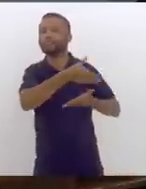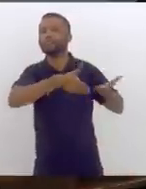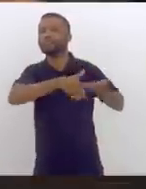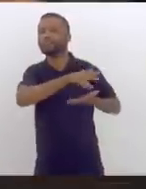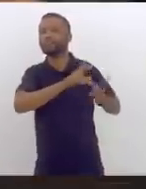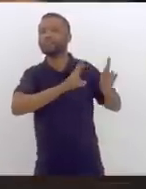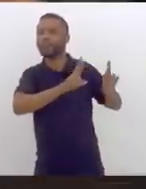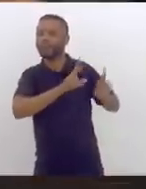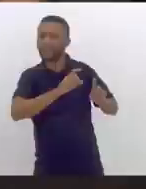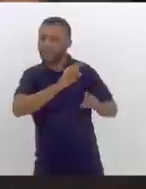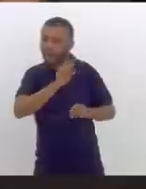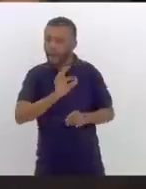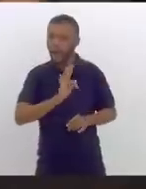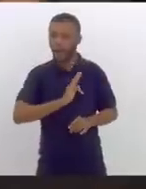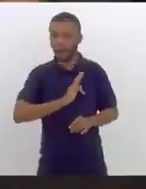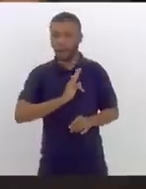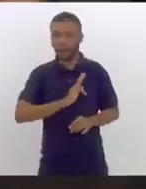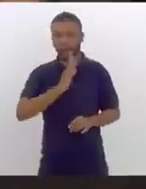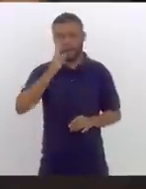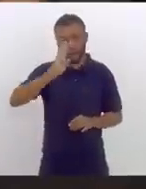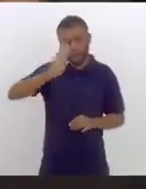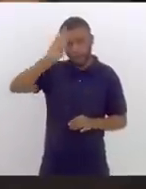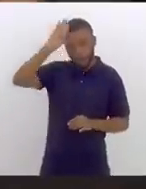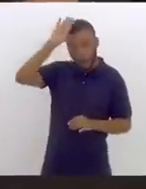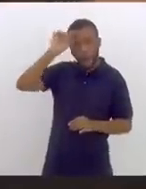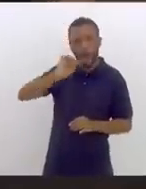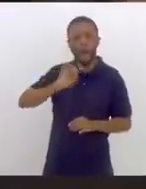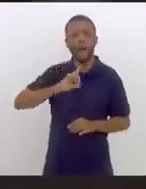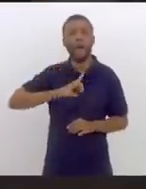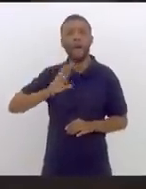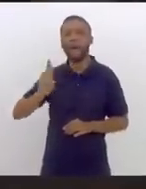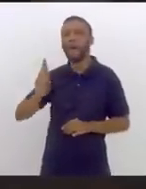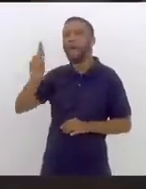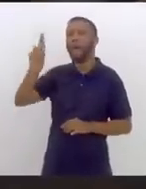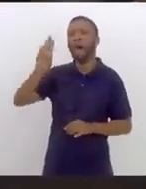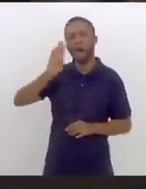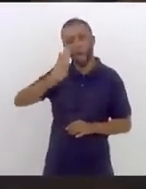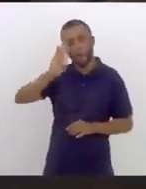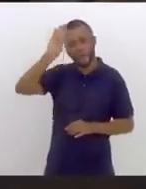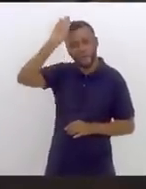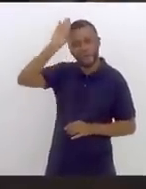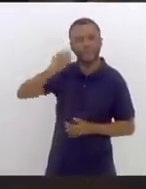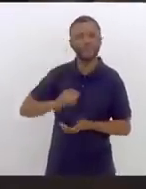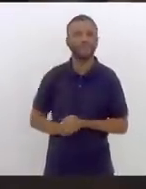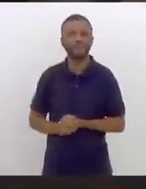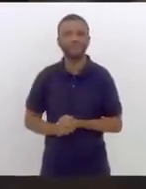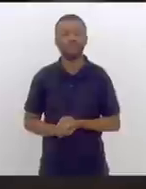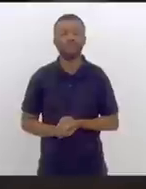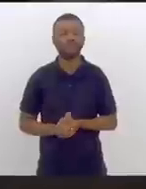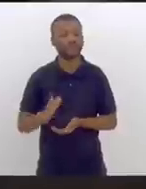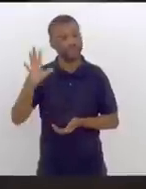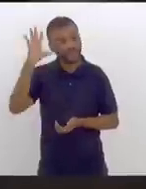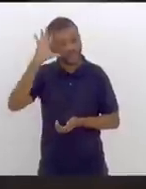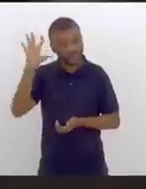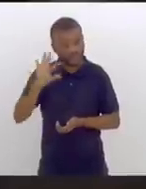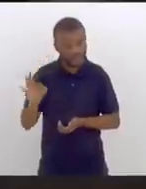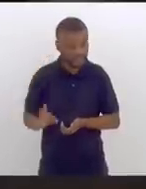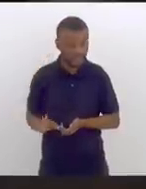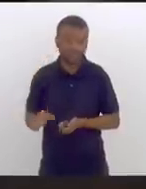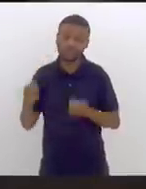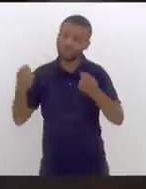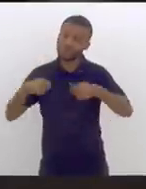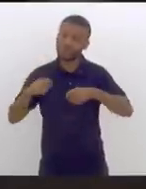polícia militar até o mesmo corpo de bombeiro temos também representante do corpo de bombeiro aqui eles não entenderam o que deveria ser